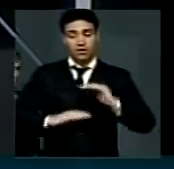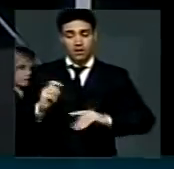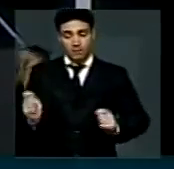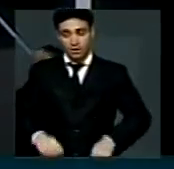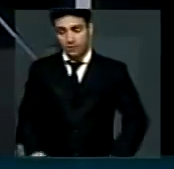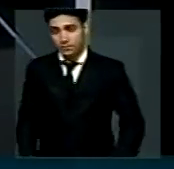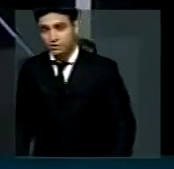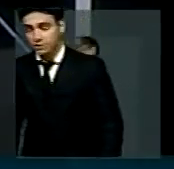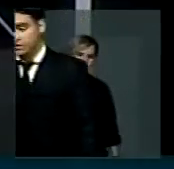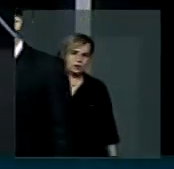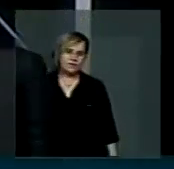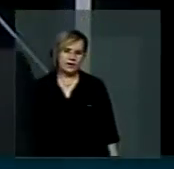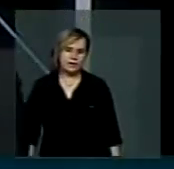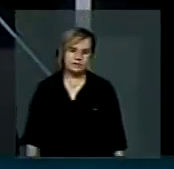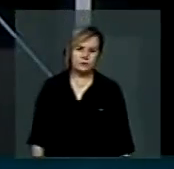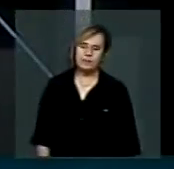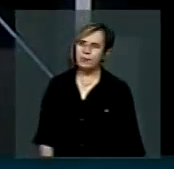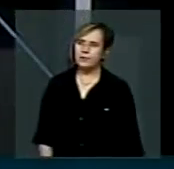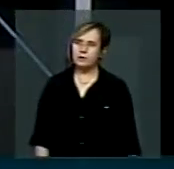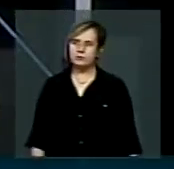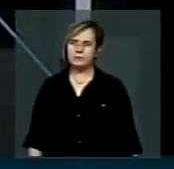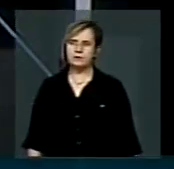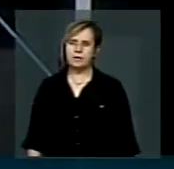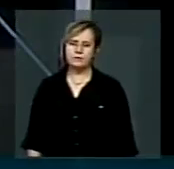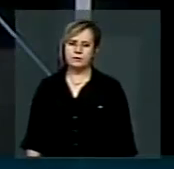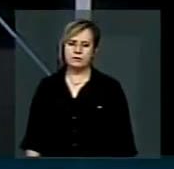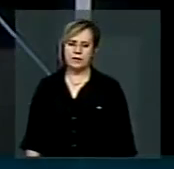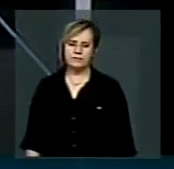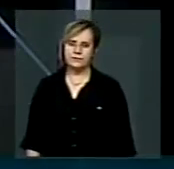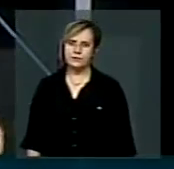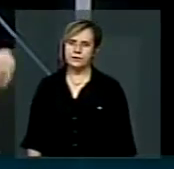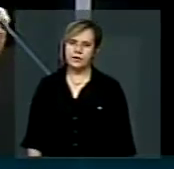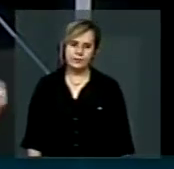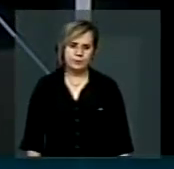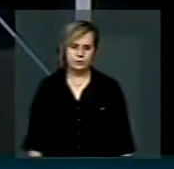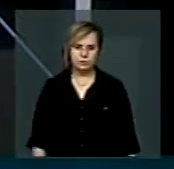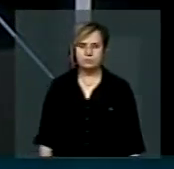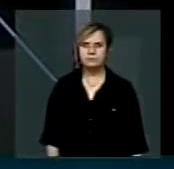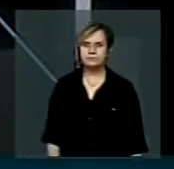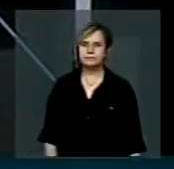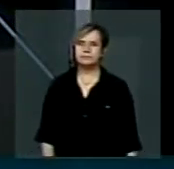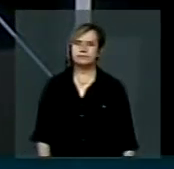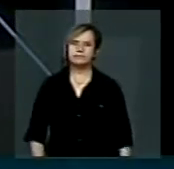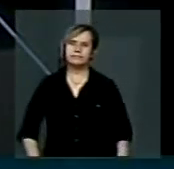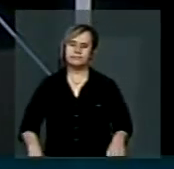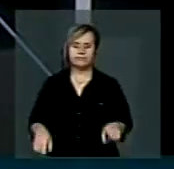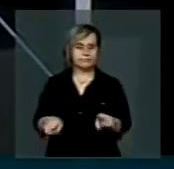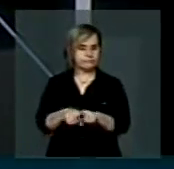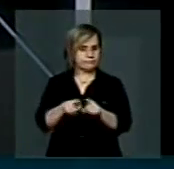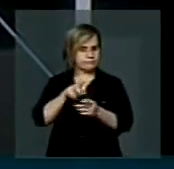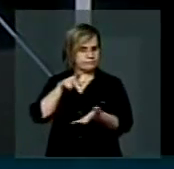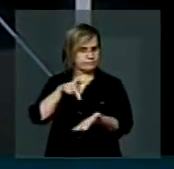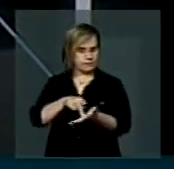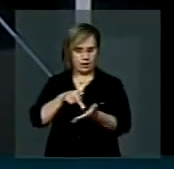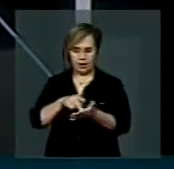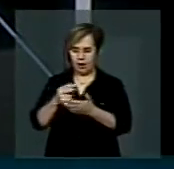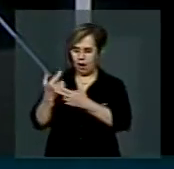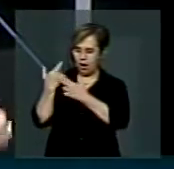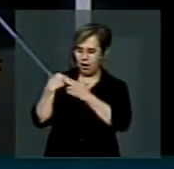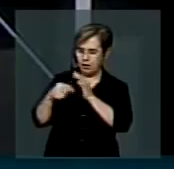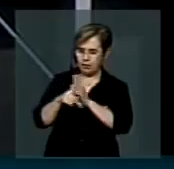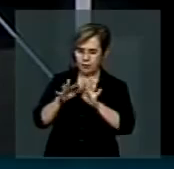de enfrentar os desafios do mundo. Uma cultura de paz que recupere realmente o papel da